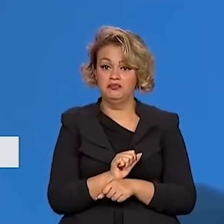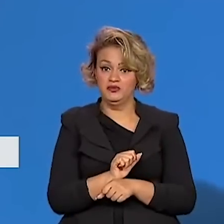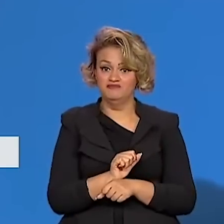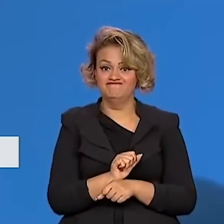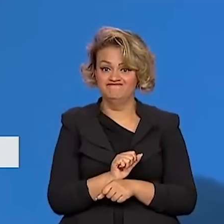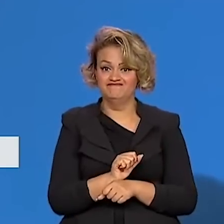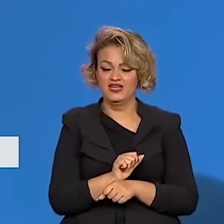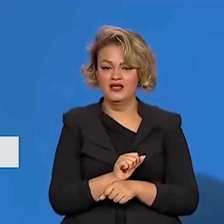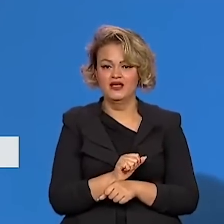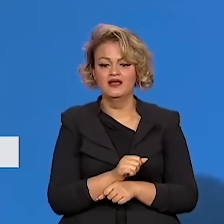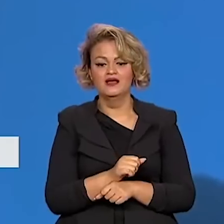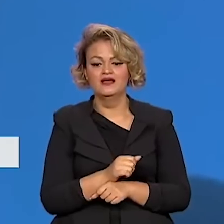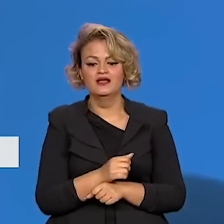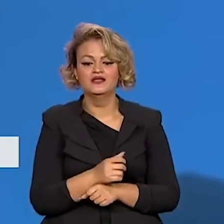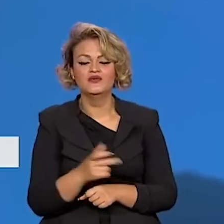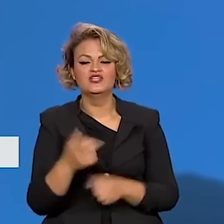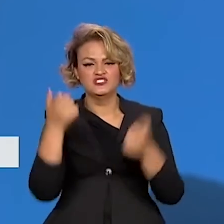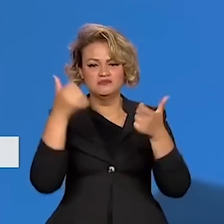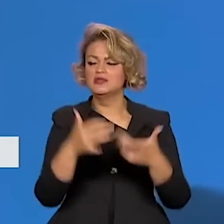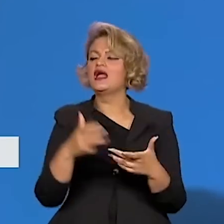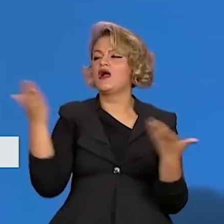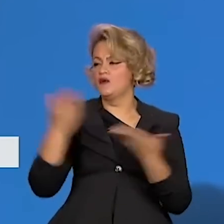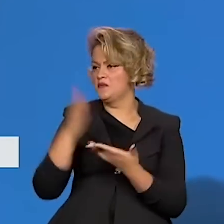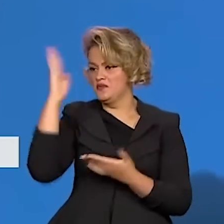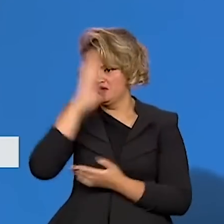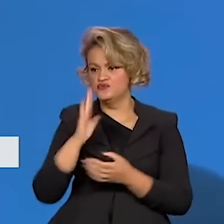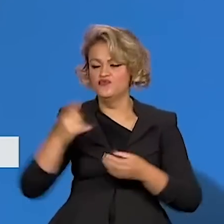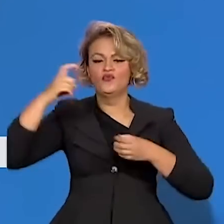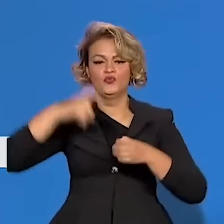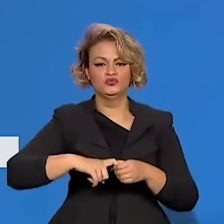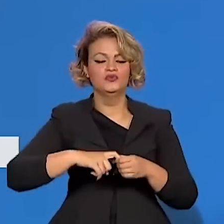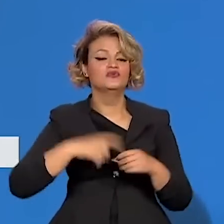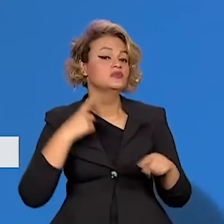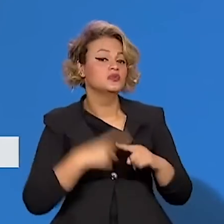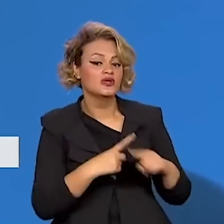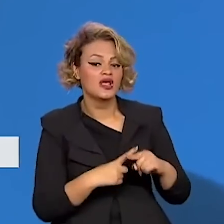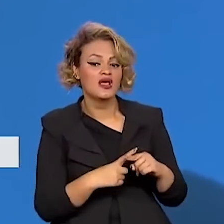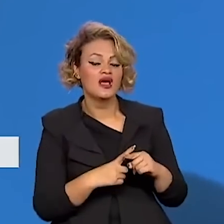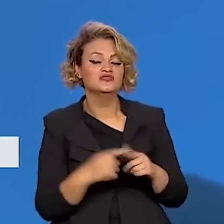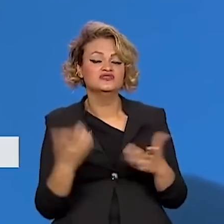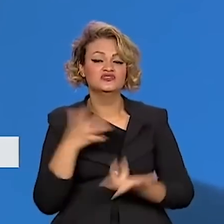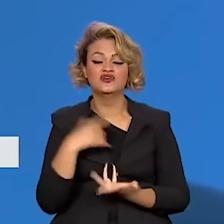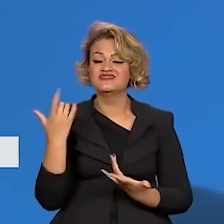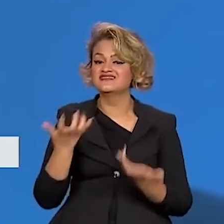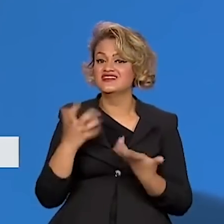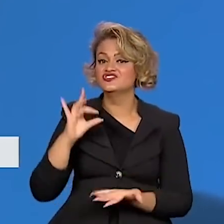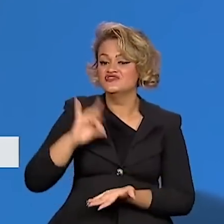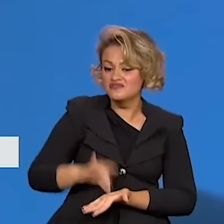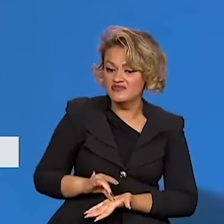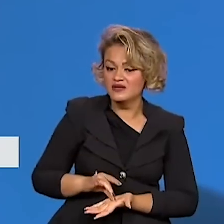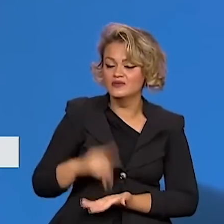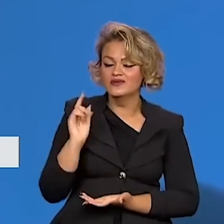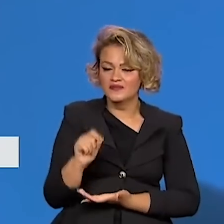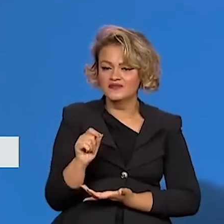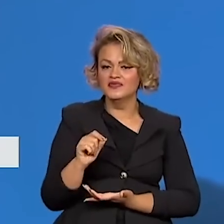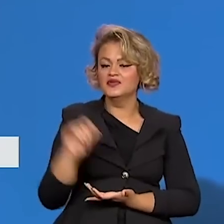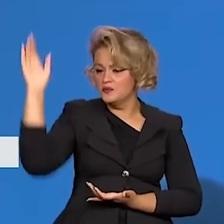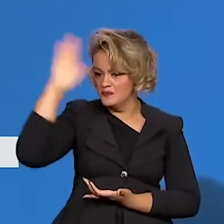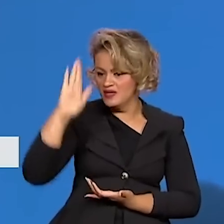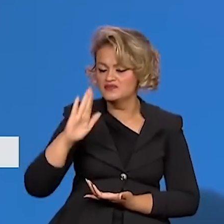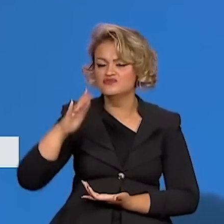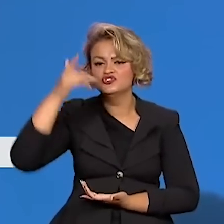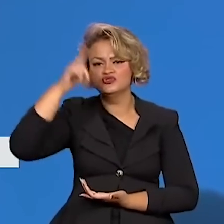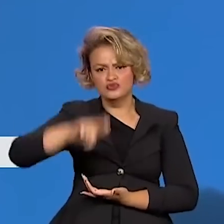então a minha volta e quando a gente fala no Brasil voltou é porque nós queremos efetivamente fazer com que o Brasil